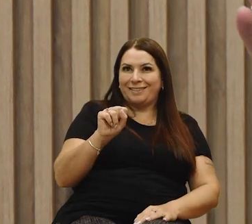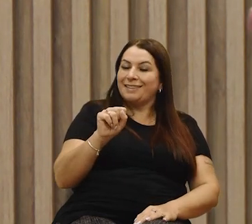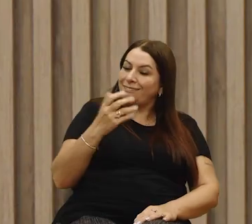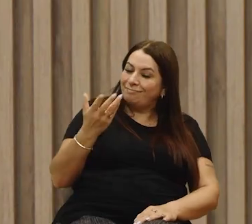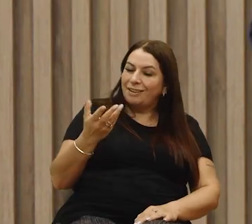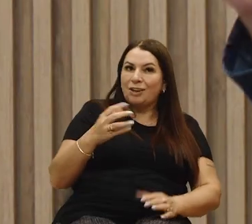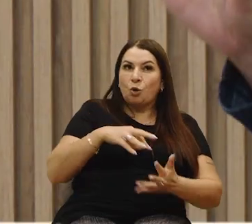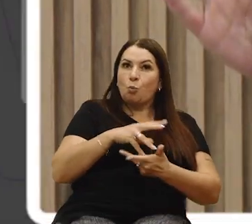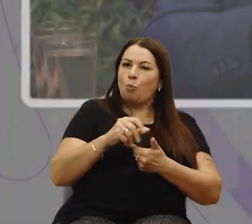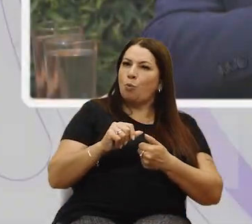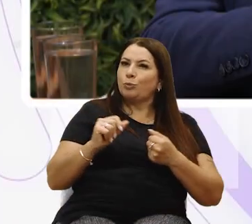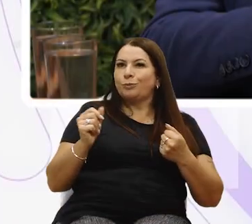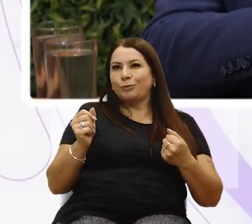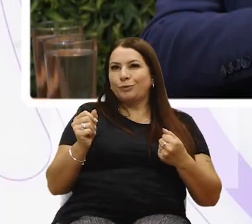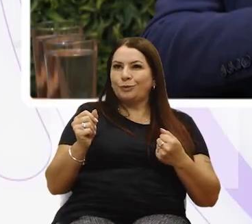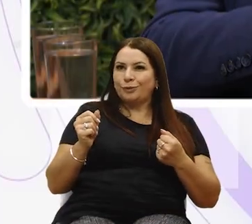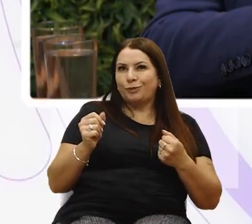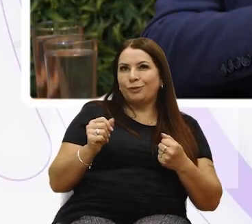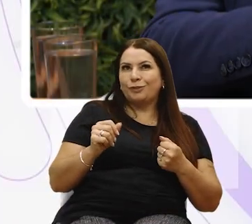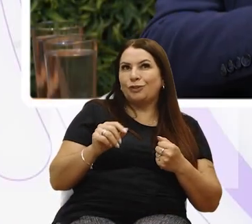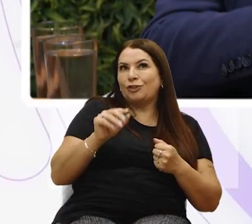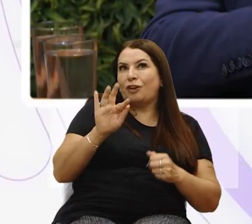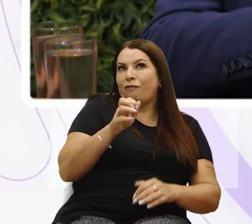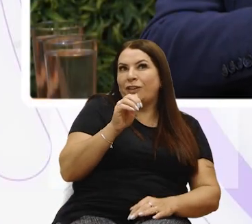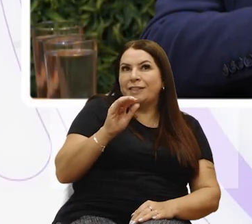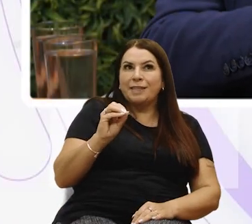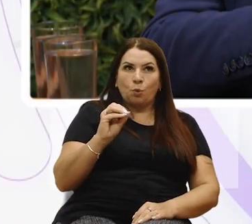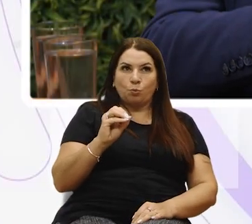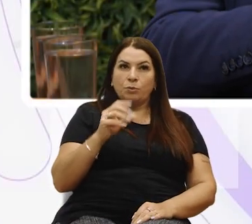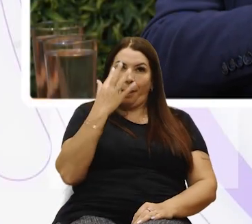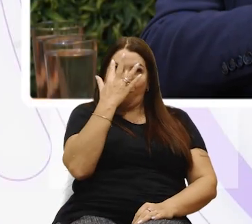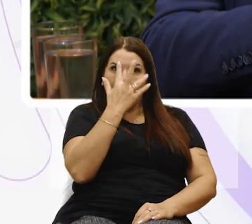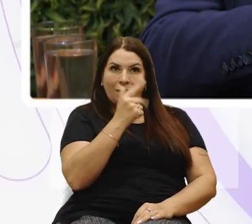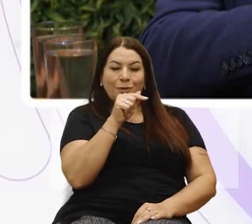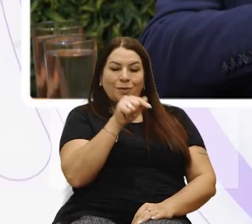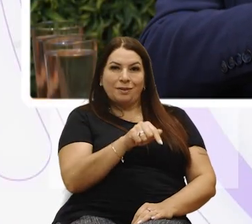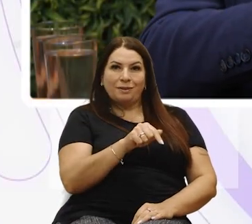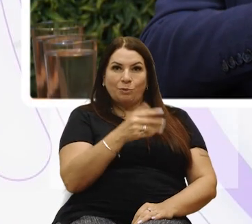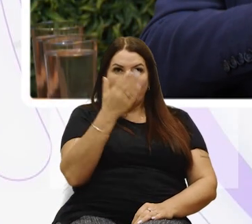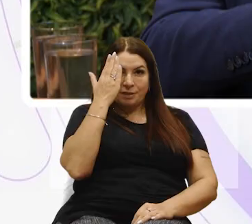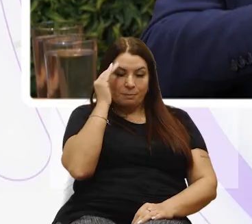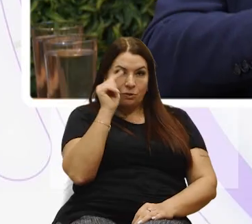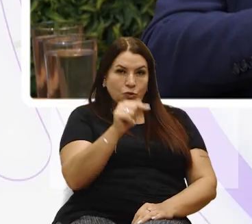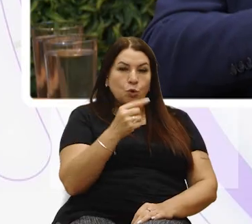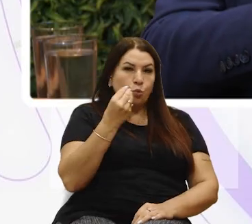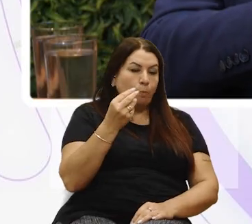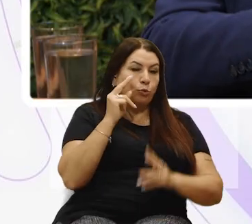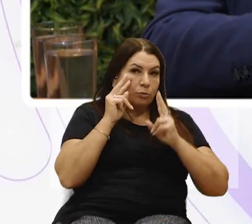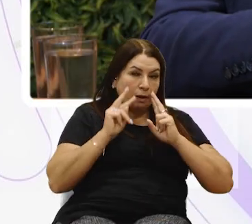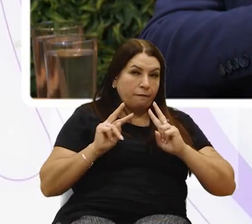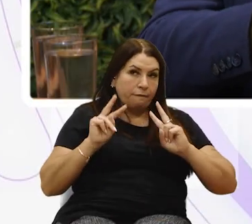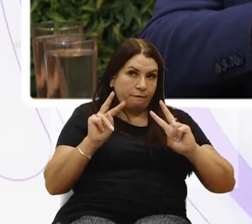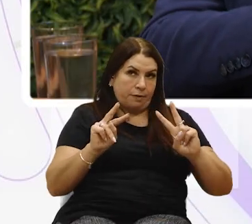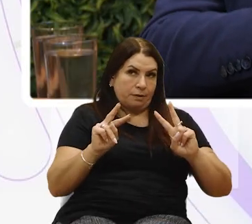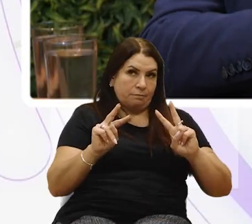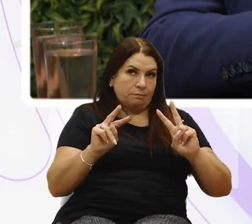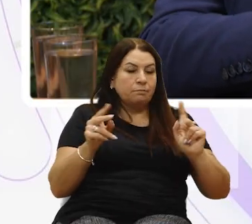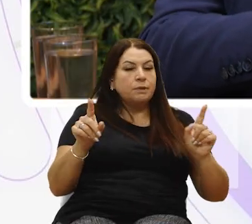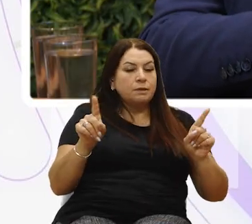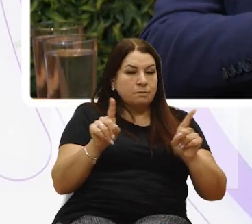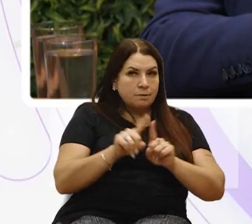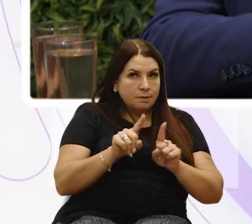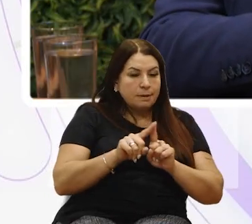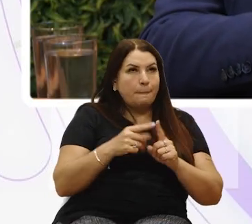que é um mundo ficcional, de ficção, né? De bonito. E eu queria saber de ti, assim, como é que tu está enxergando, ao mesmo